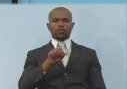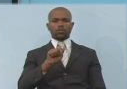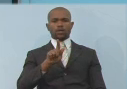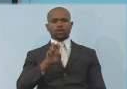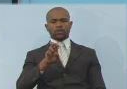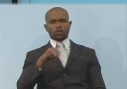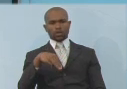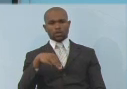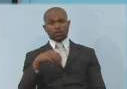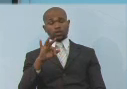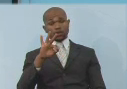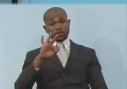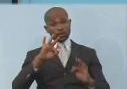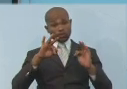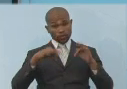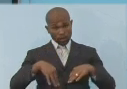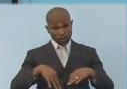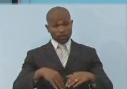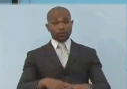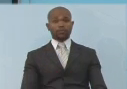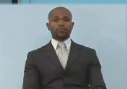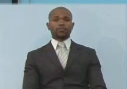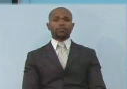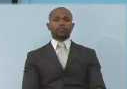E, por fim,